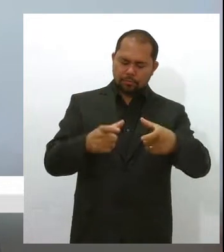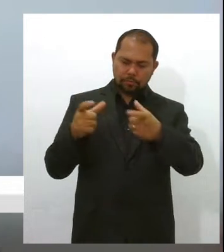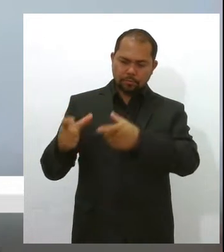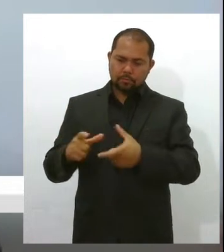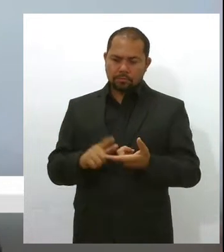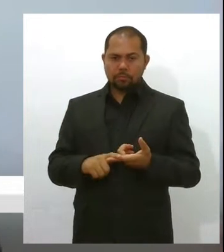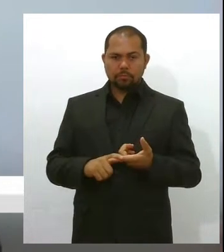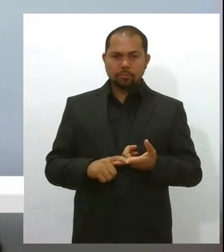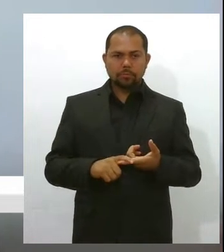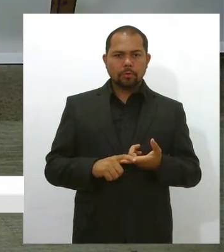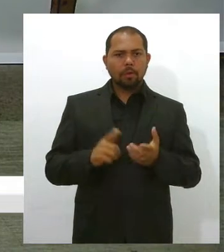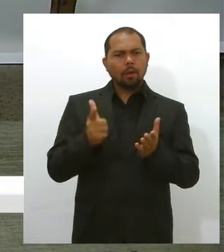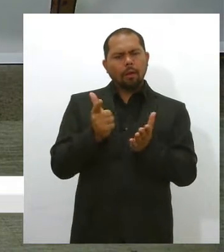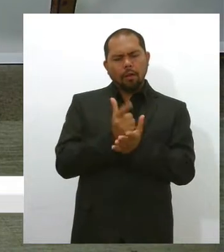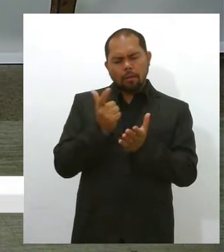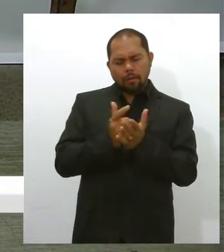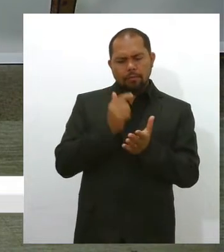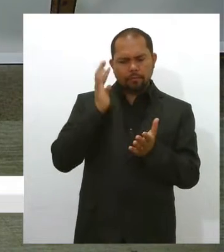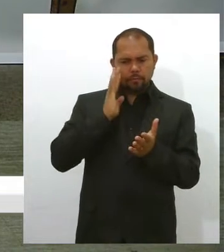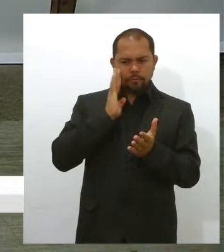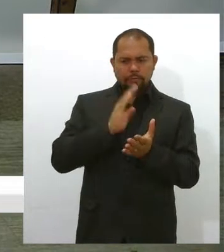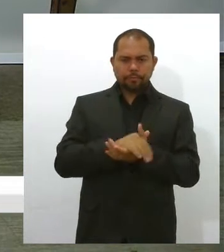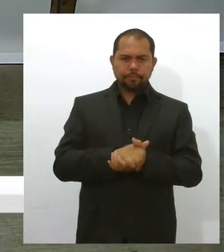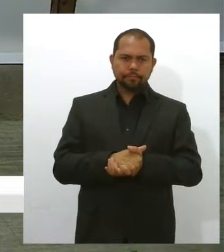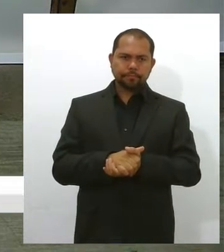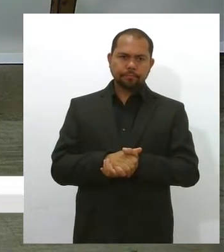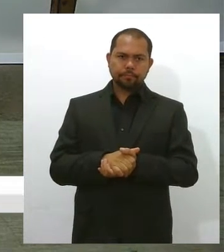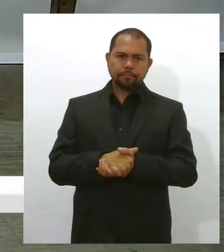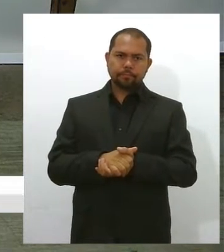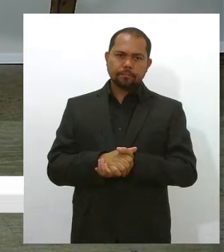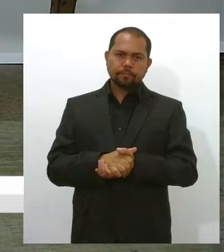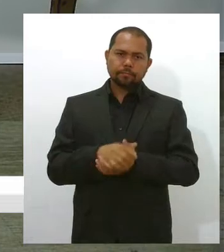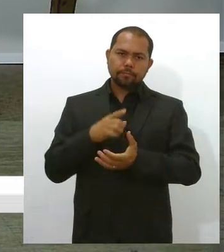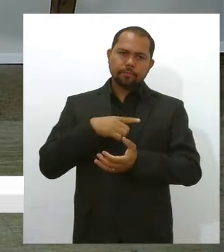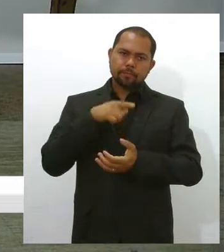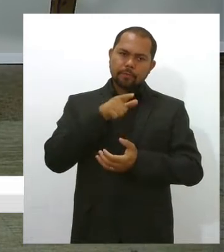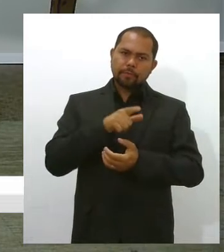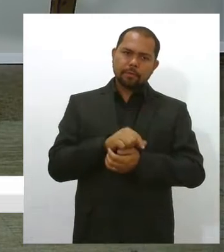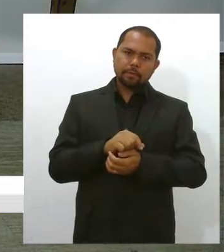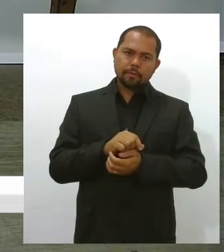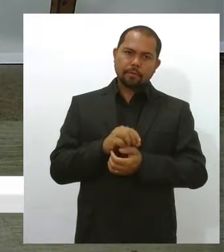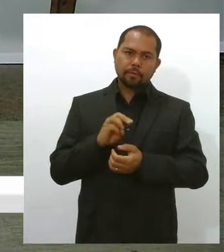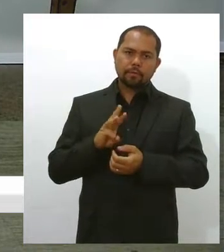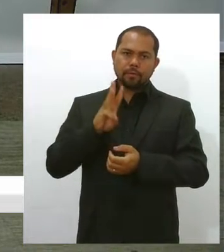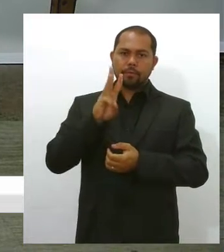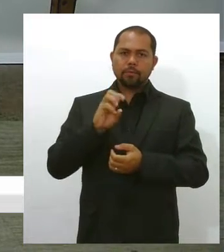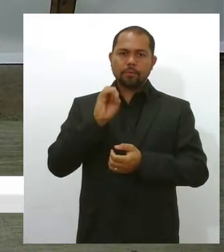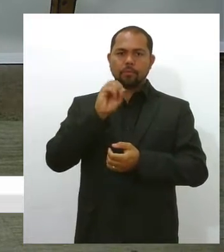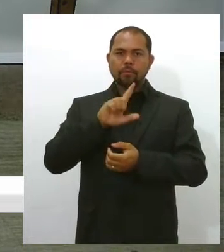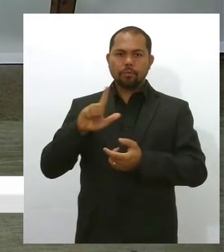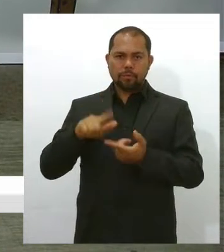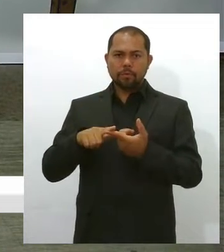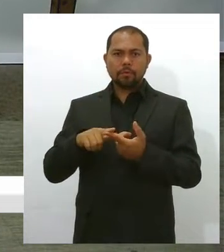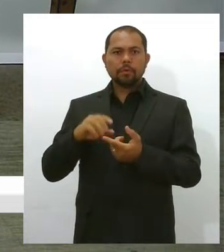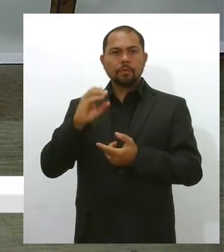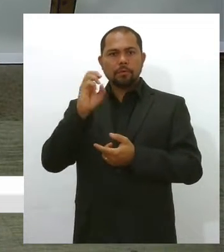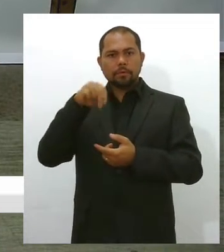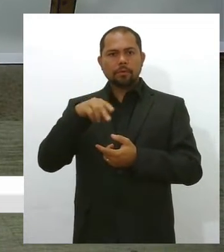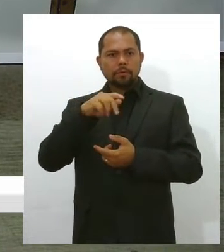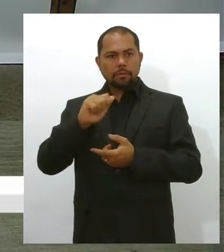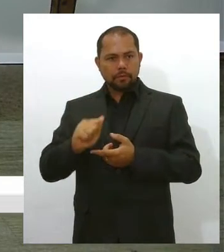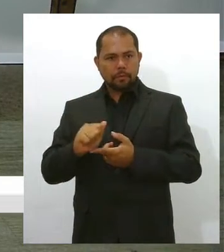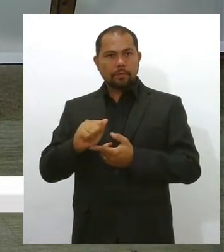sentido. Bom, e tem vocês, né? O Ivo Delmondes, que é da cena punk sergipana aqui, né?